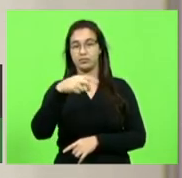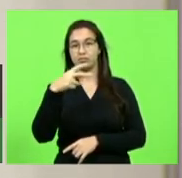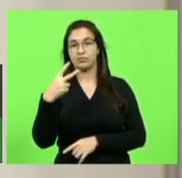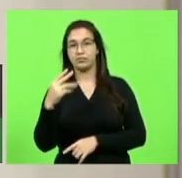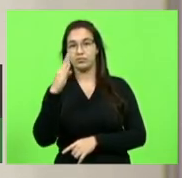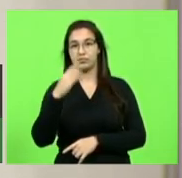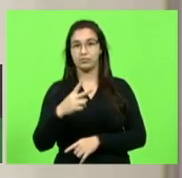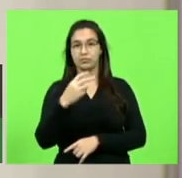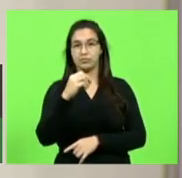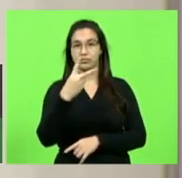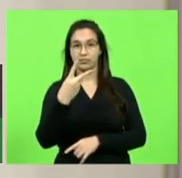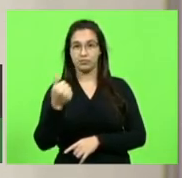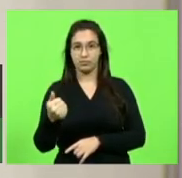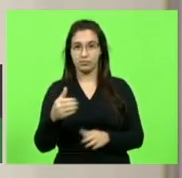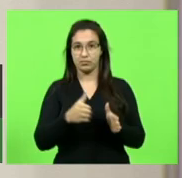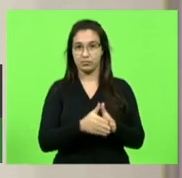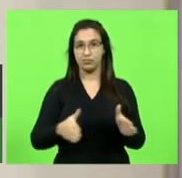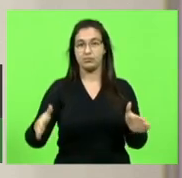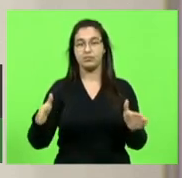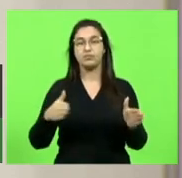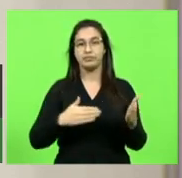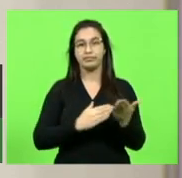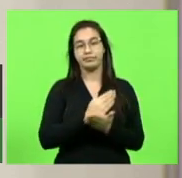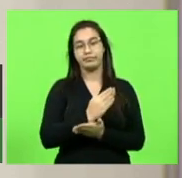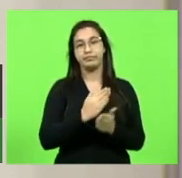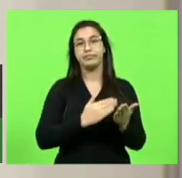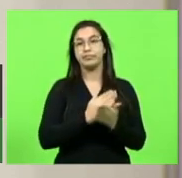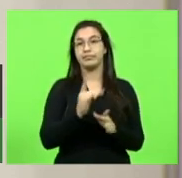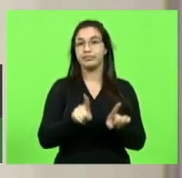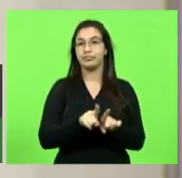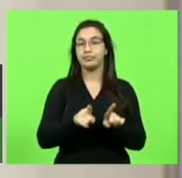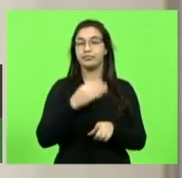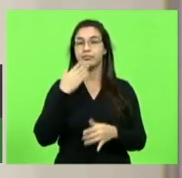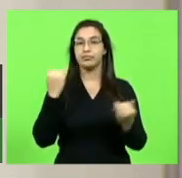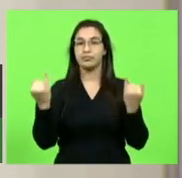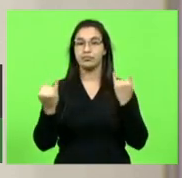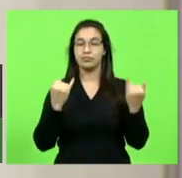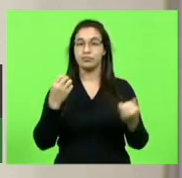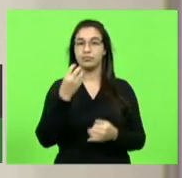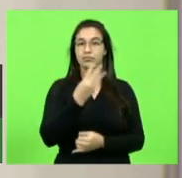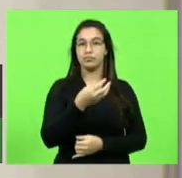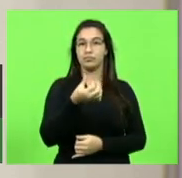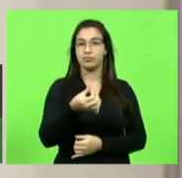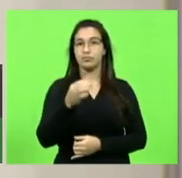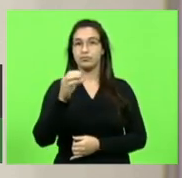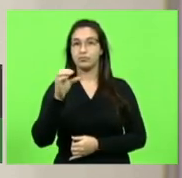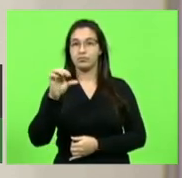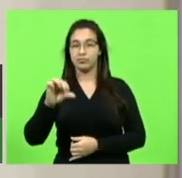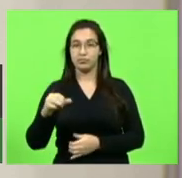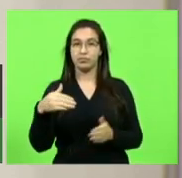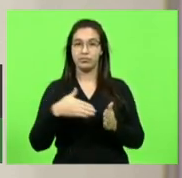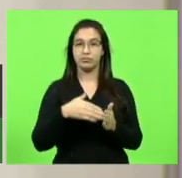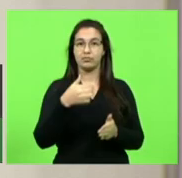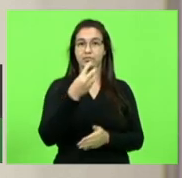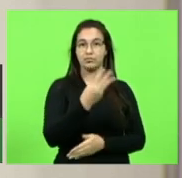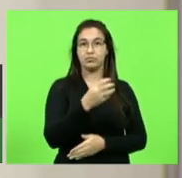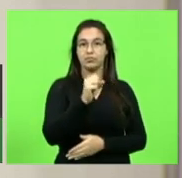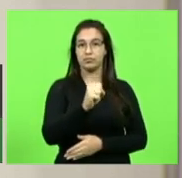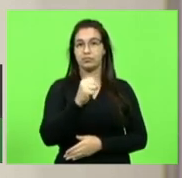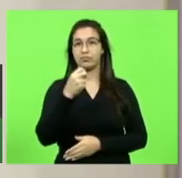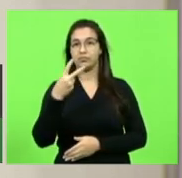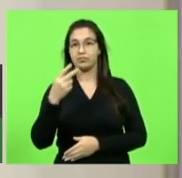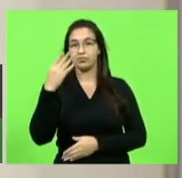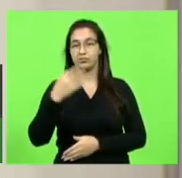0172/2021, ambos por maioria. Foram aprovados os pedidos de informação números 369 a